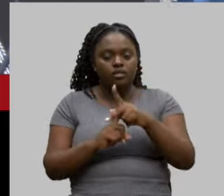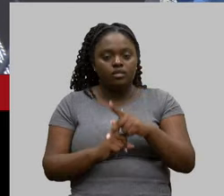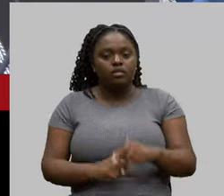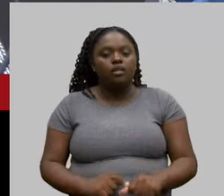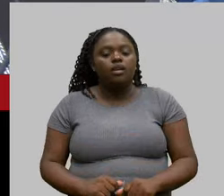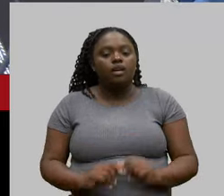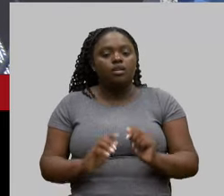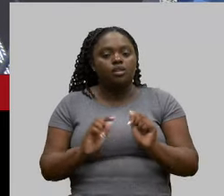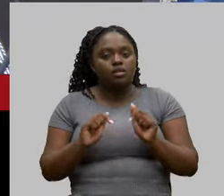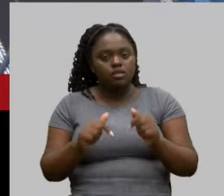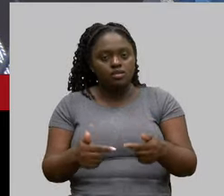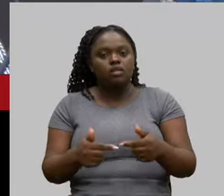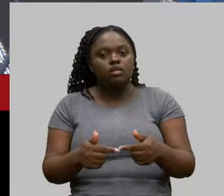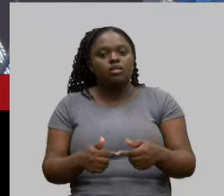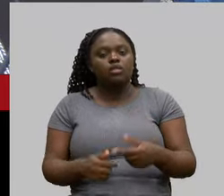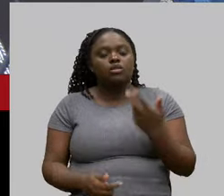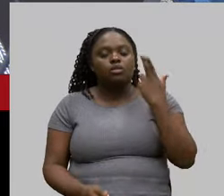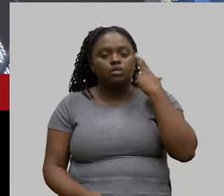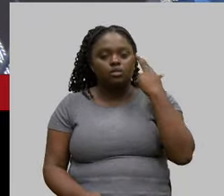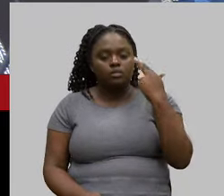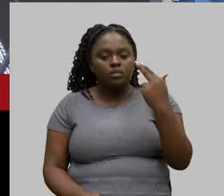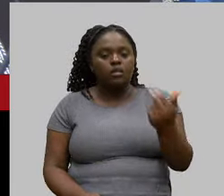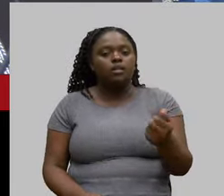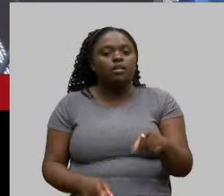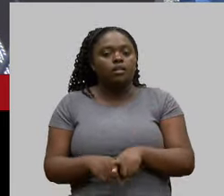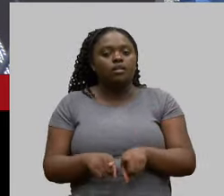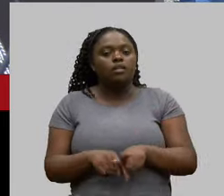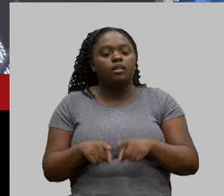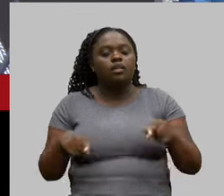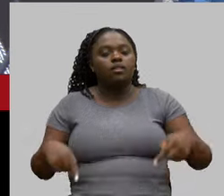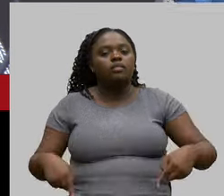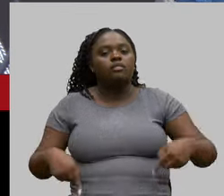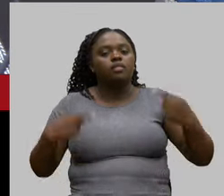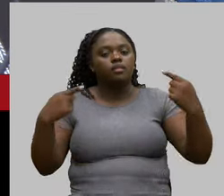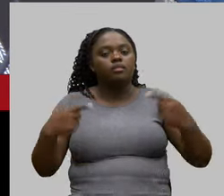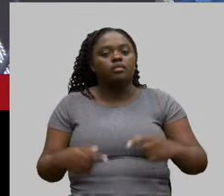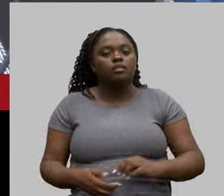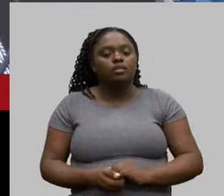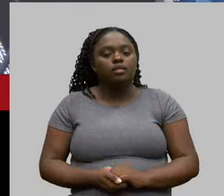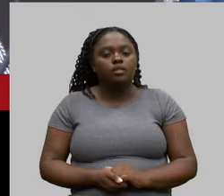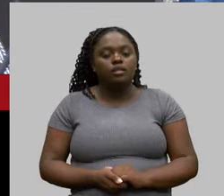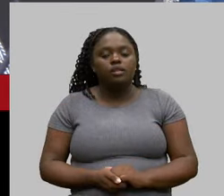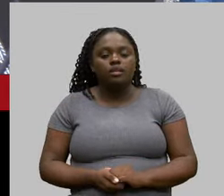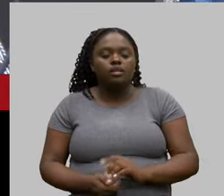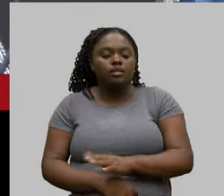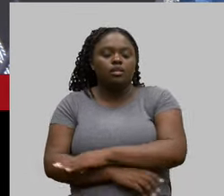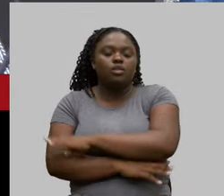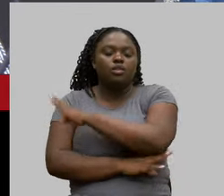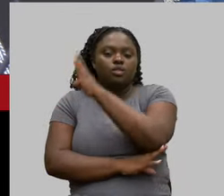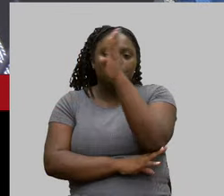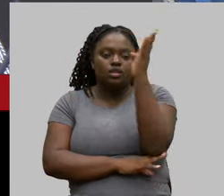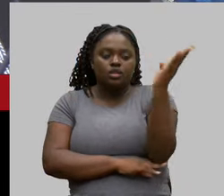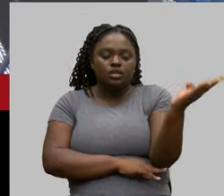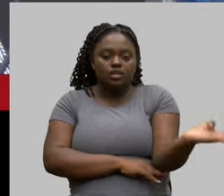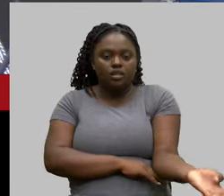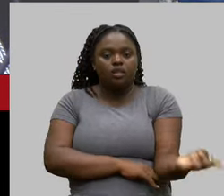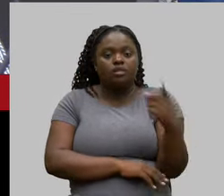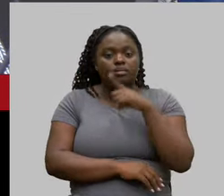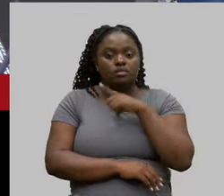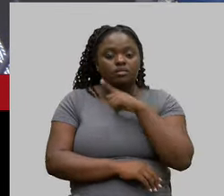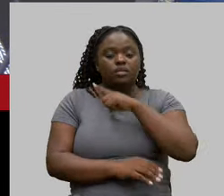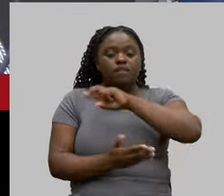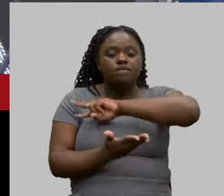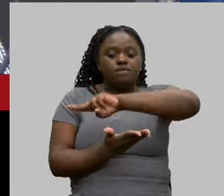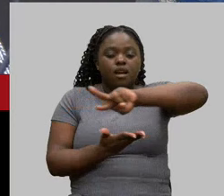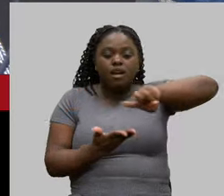regulação normatização e desafios ao longo do dia teremos exposições